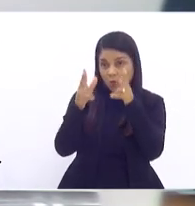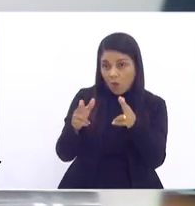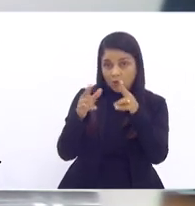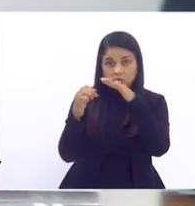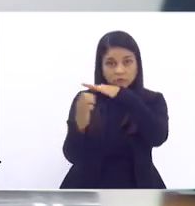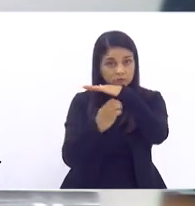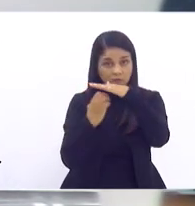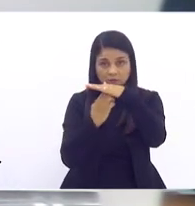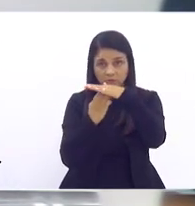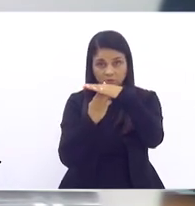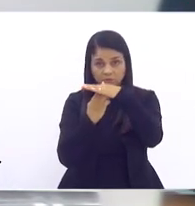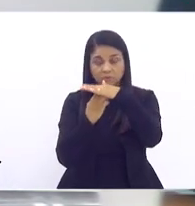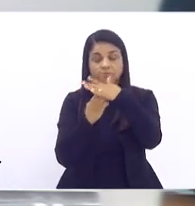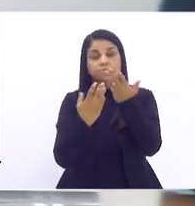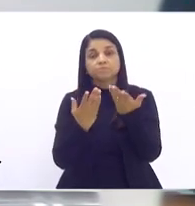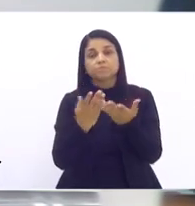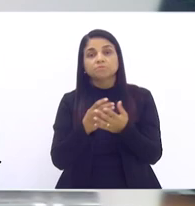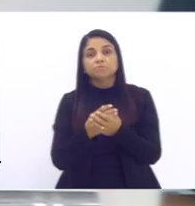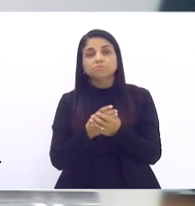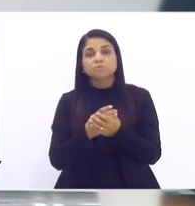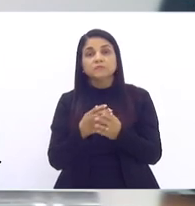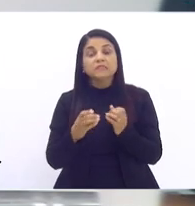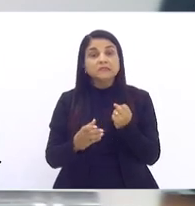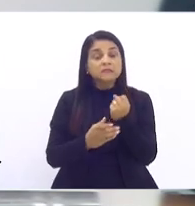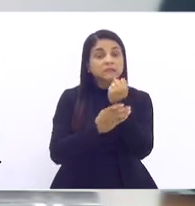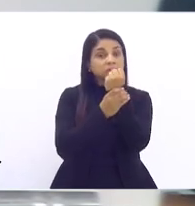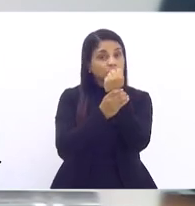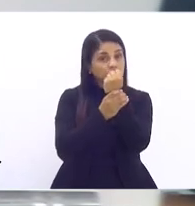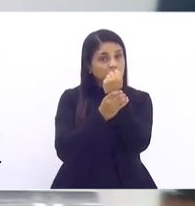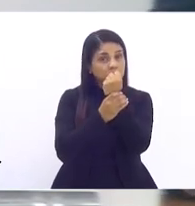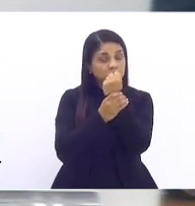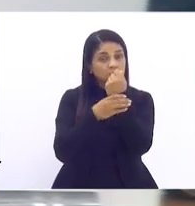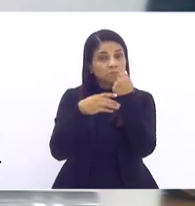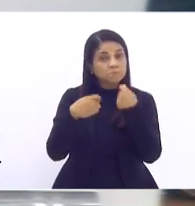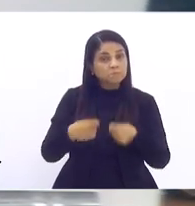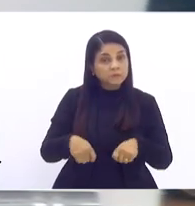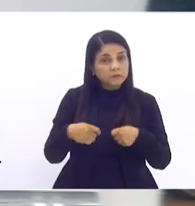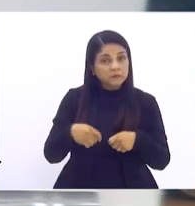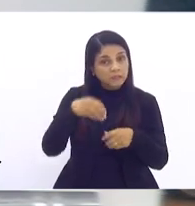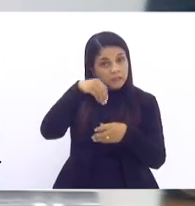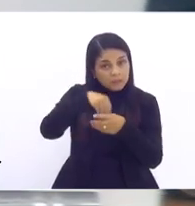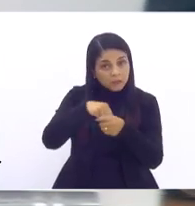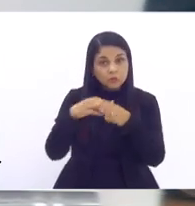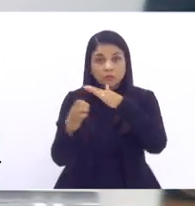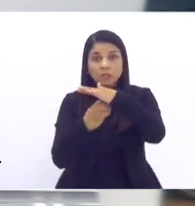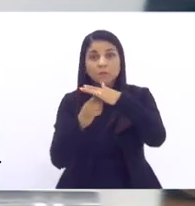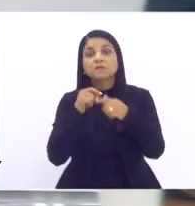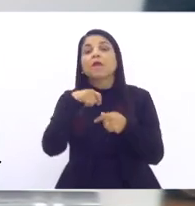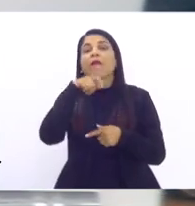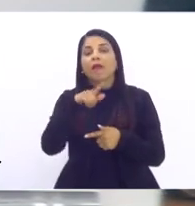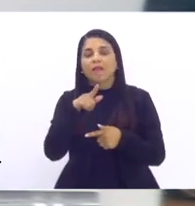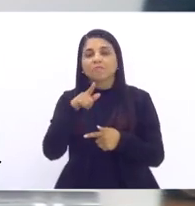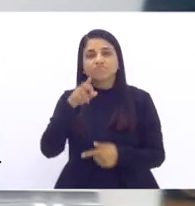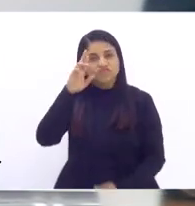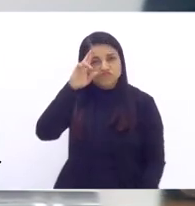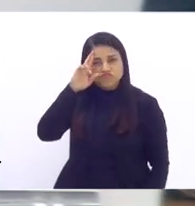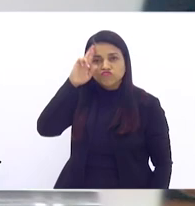e a primeira coisa para a pessoa ter segurança na empresa é o comando da empresa